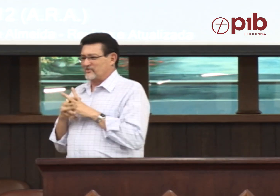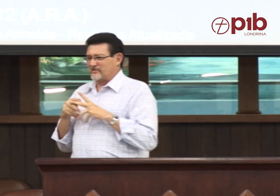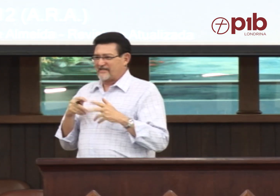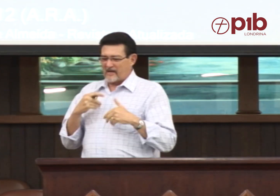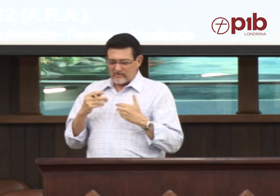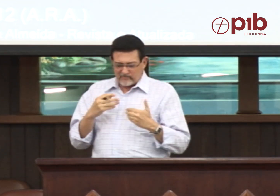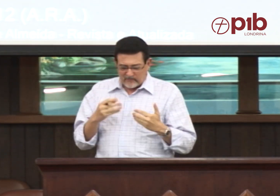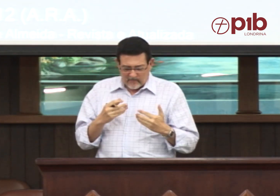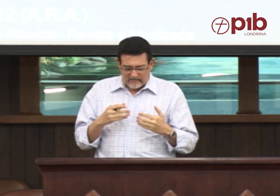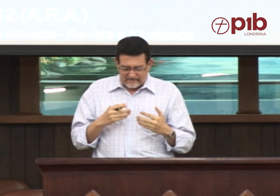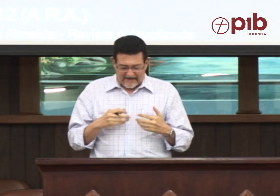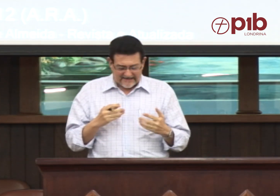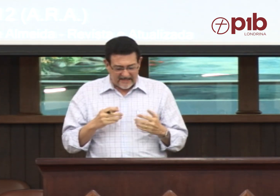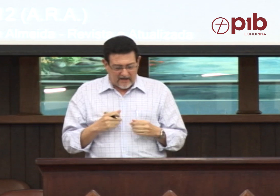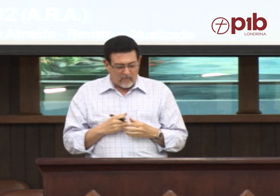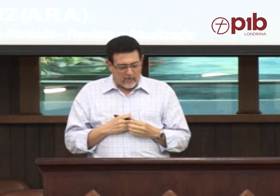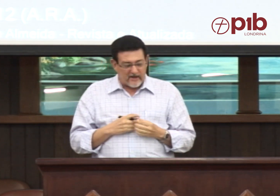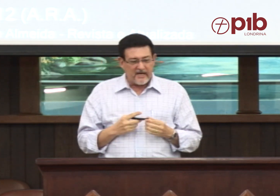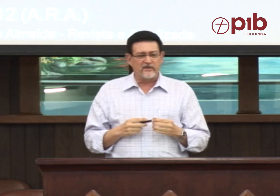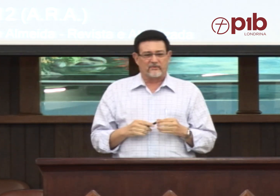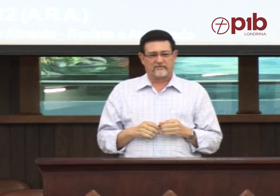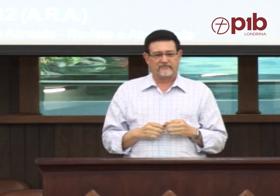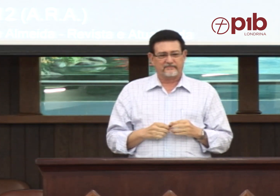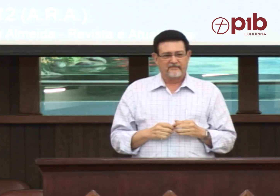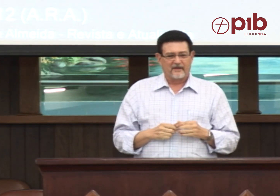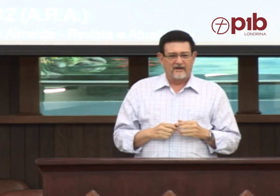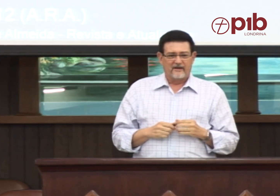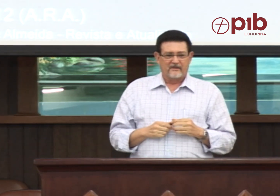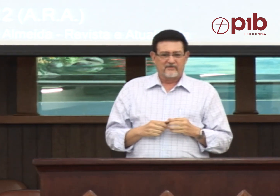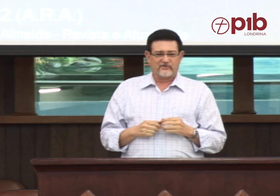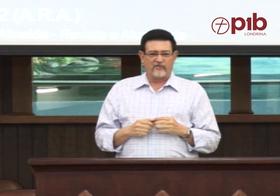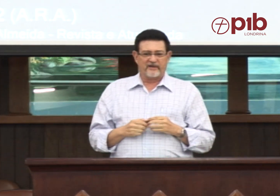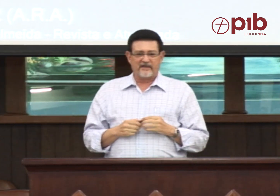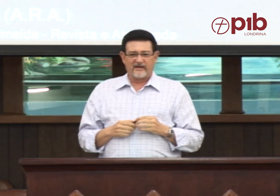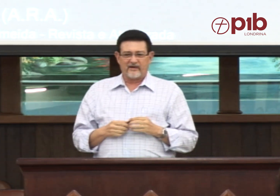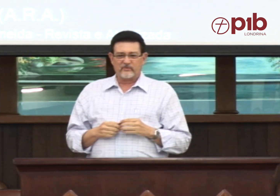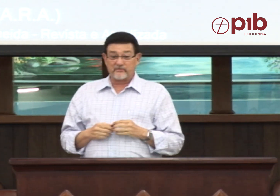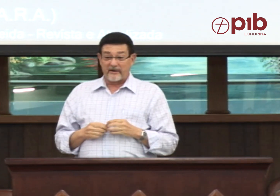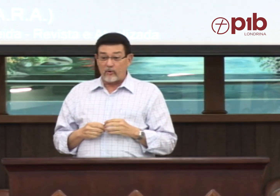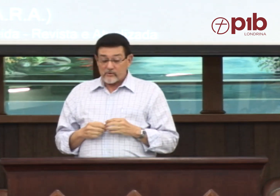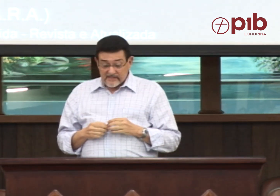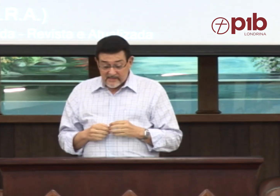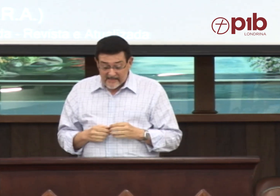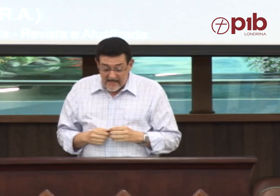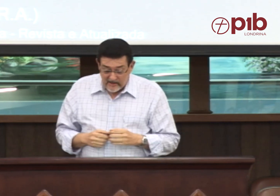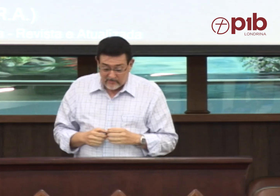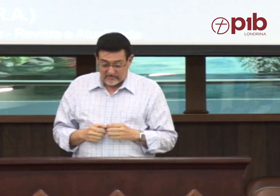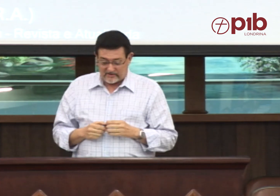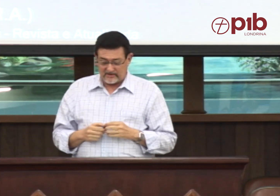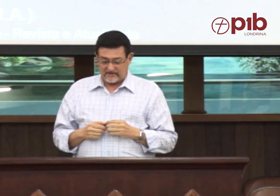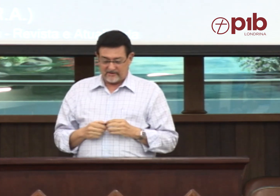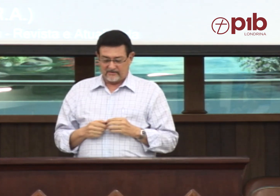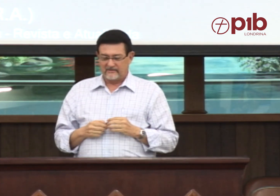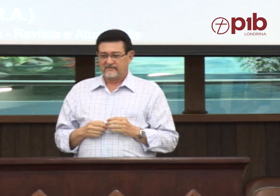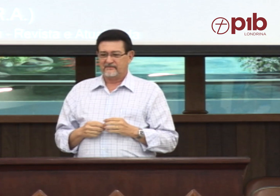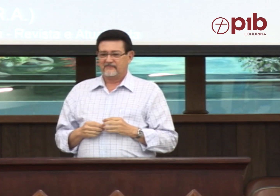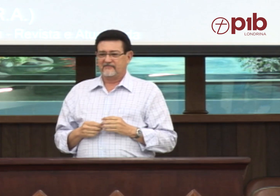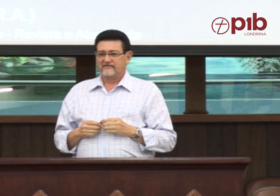E nós queremos tratar um pouquinho sobre os preconceitos